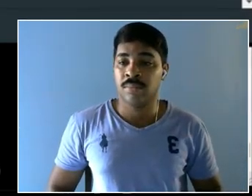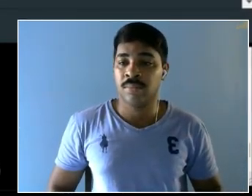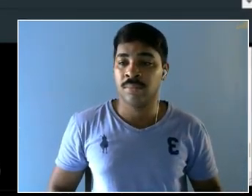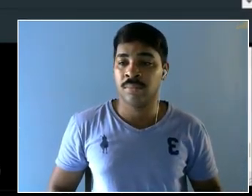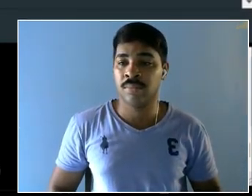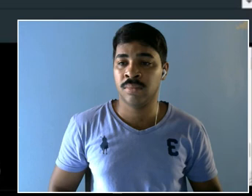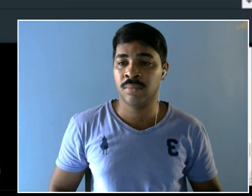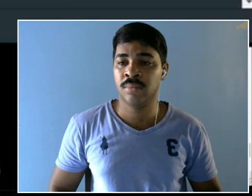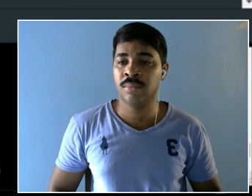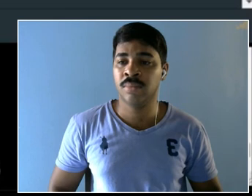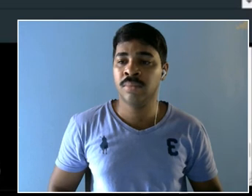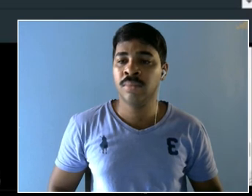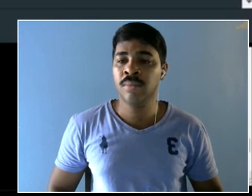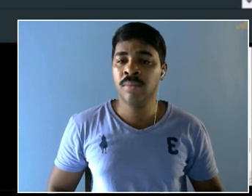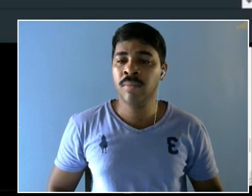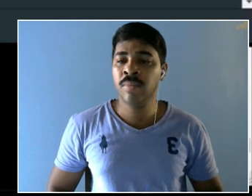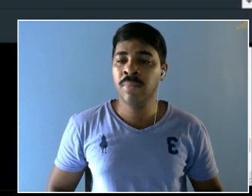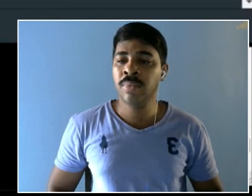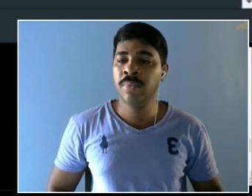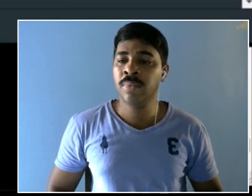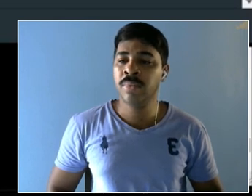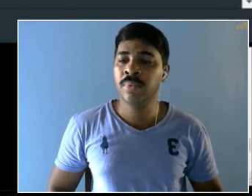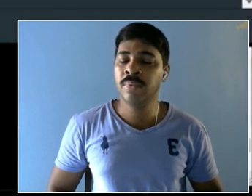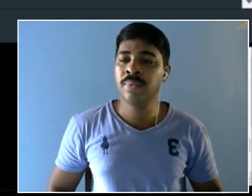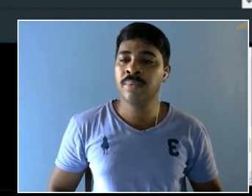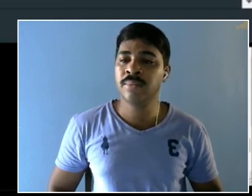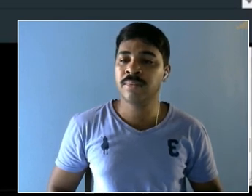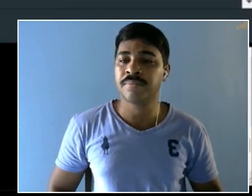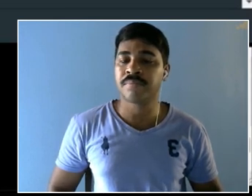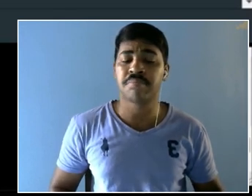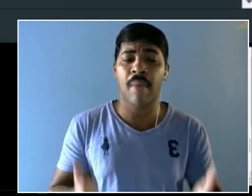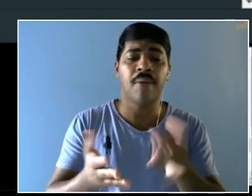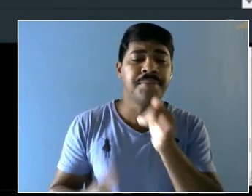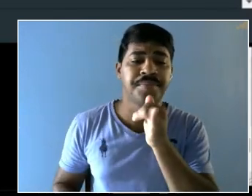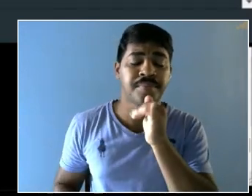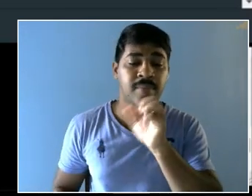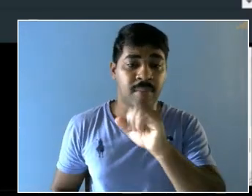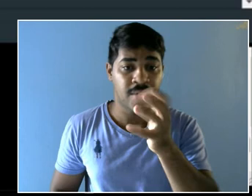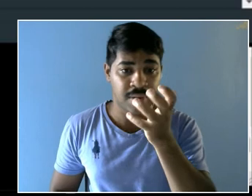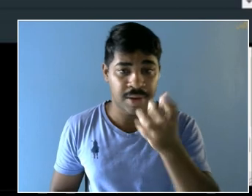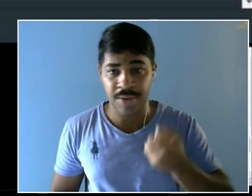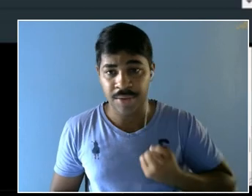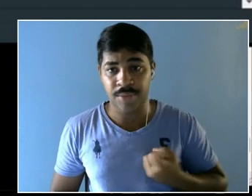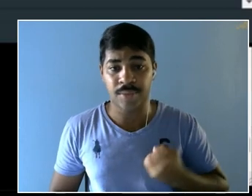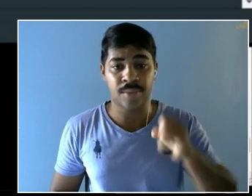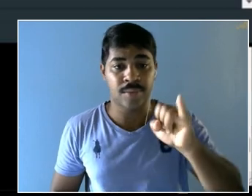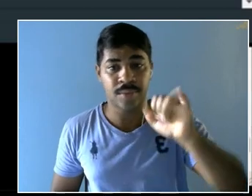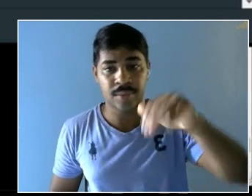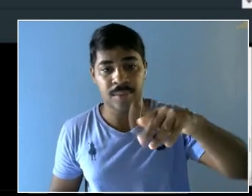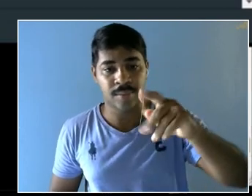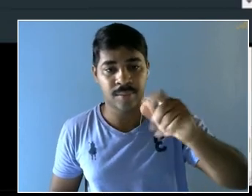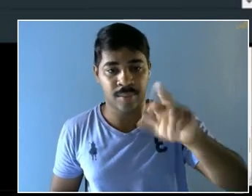conta de 2 em 2 e escreve os números pares. Como é que seria escrever os números ímpares? É só a gente fazer o contador começar